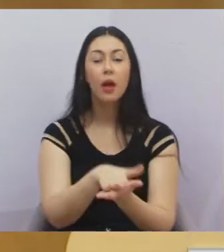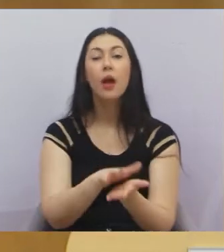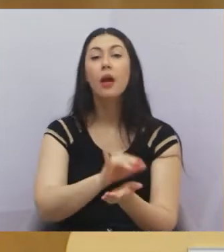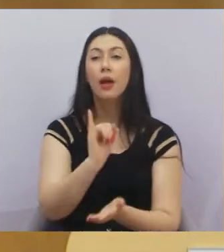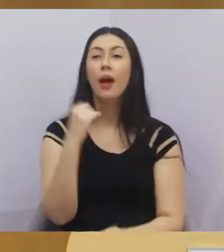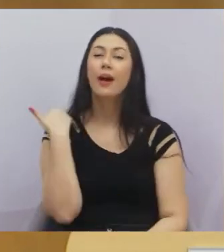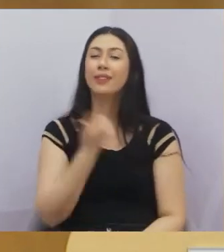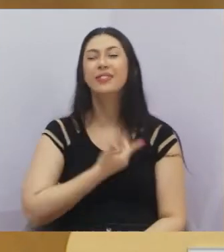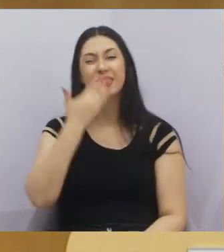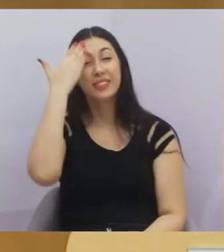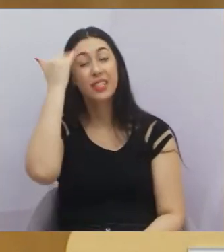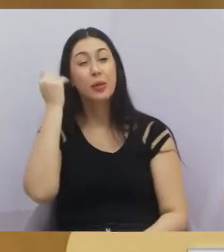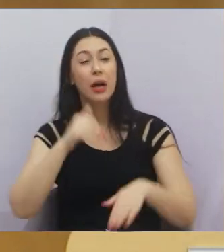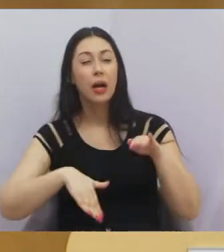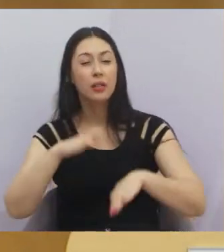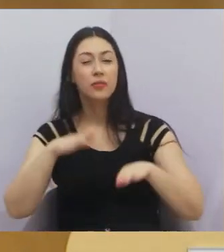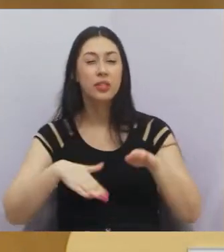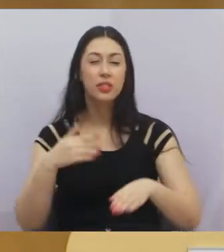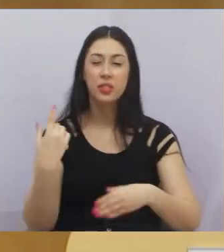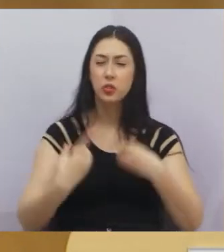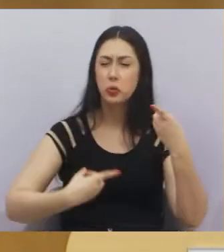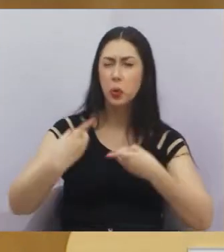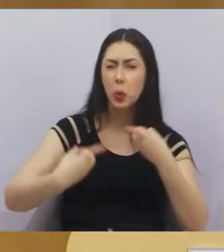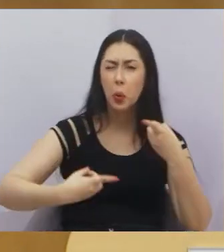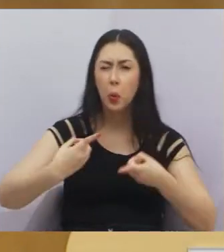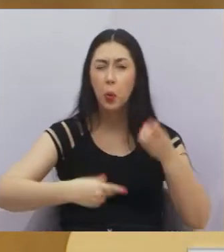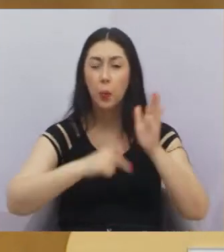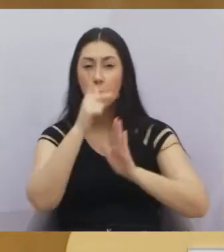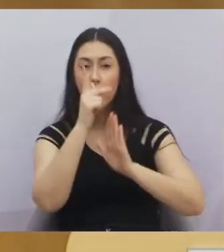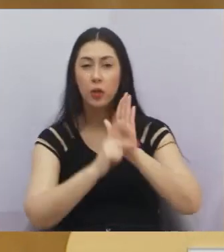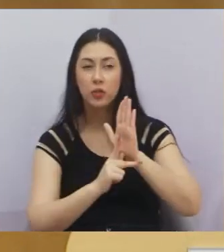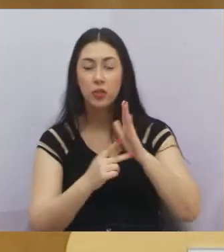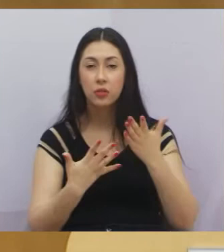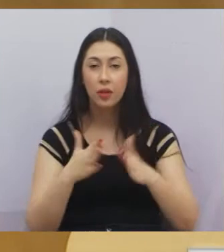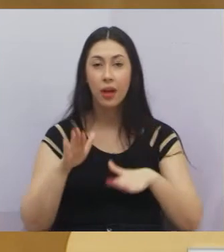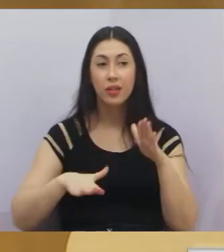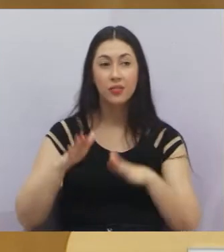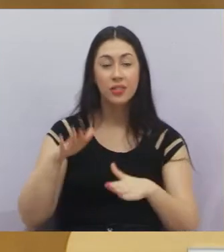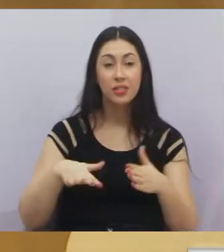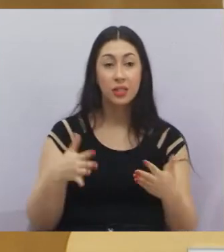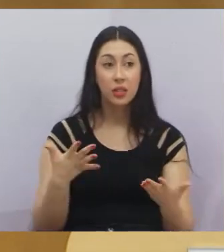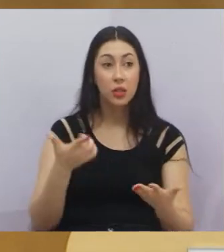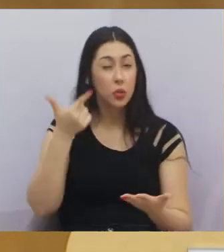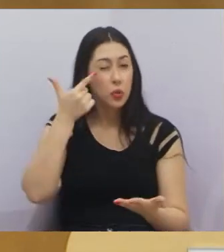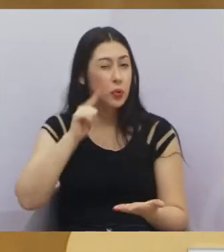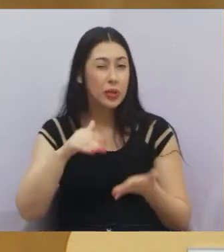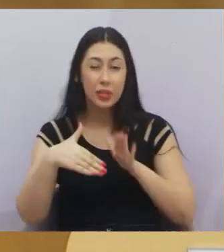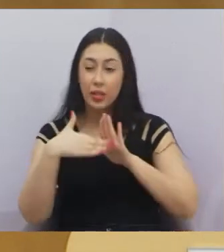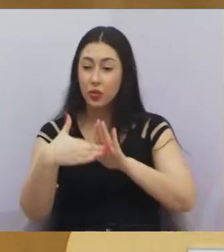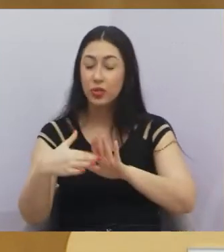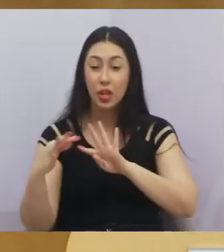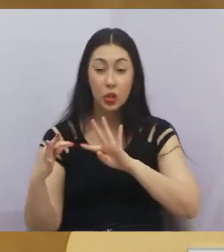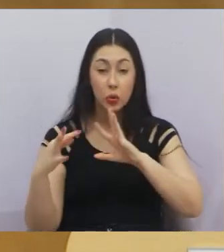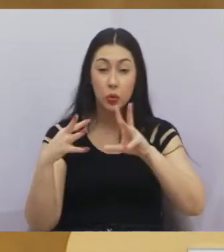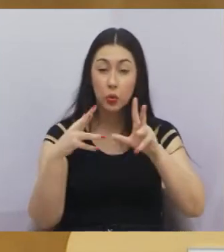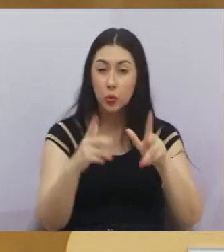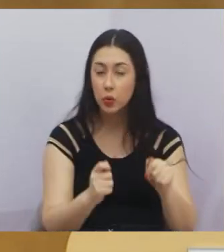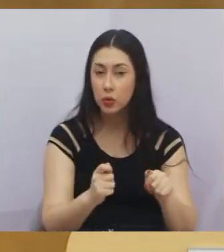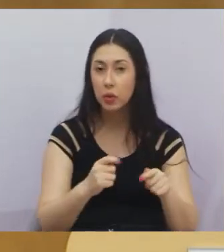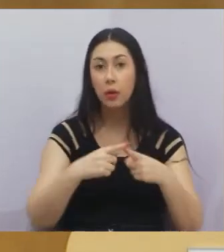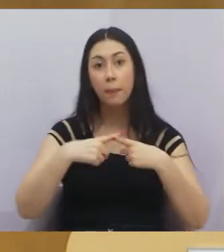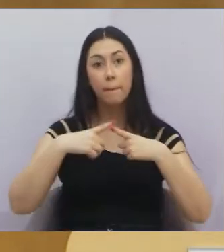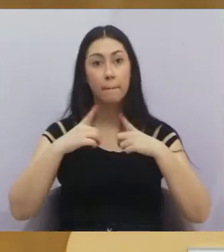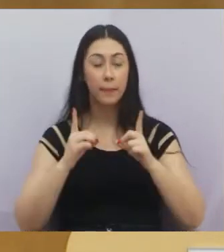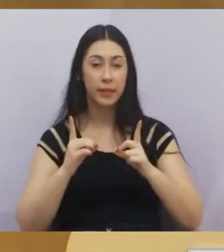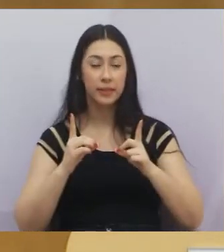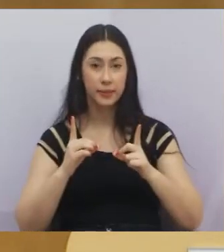A gente sabe que muitas vezes, quando você discute um projeto desse aqui, né, muitas vezes não consegue atender todas as entidades,